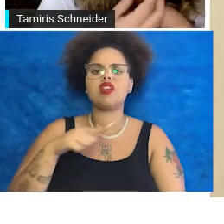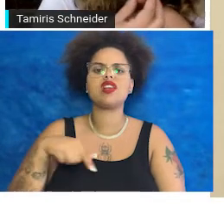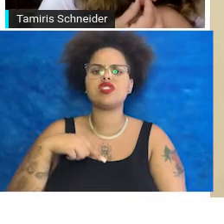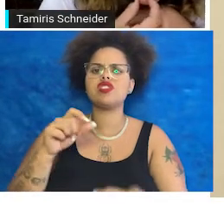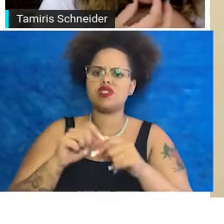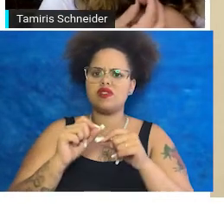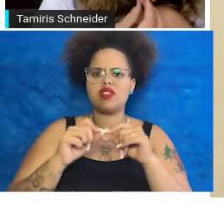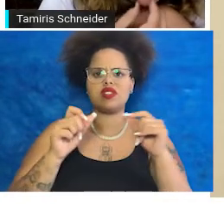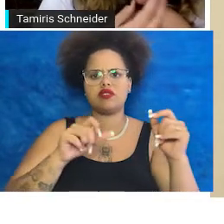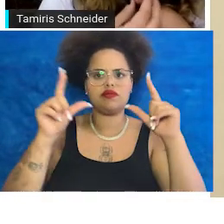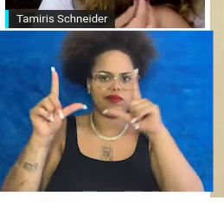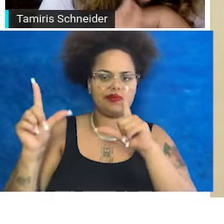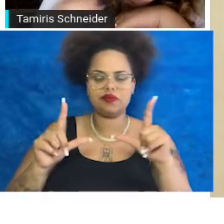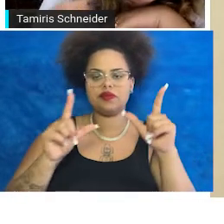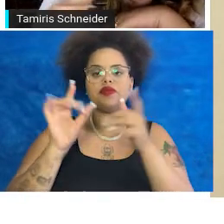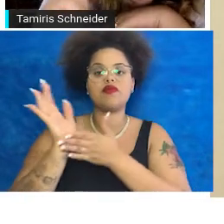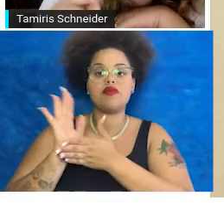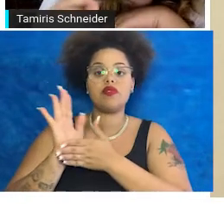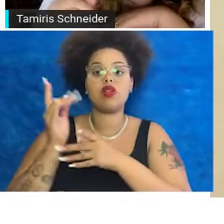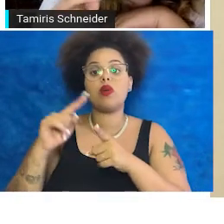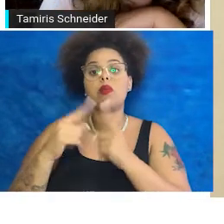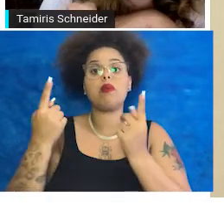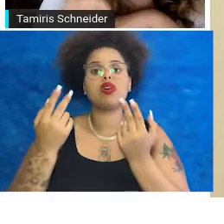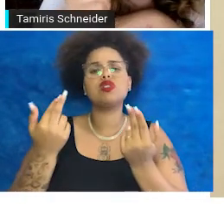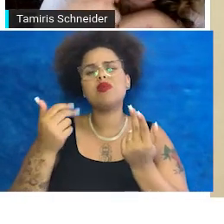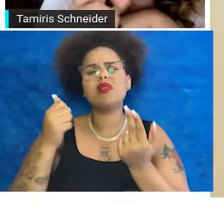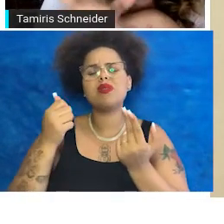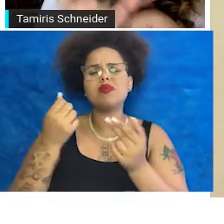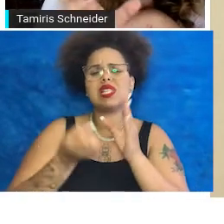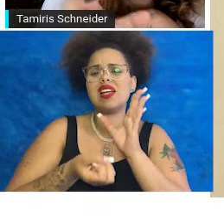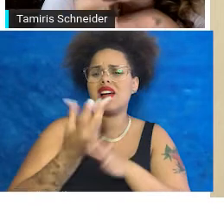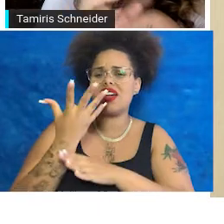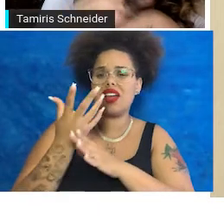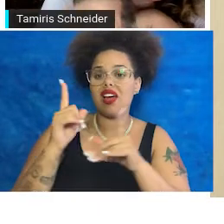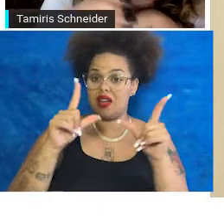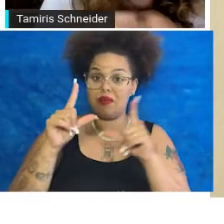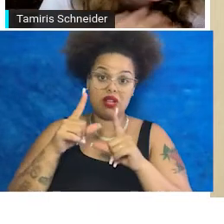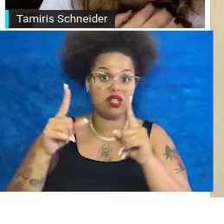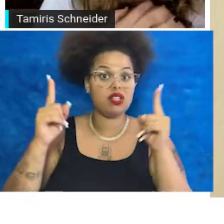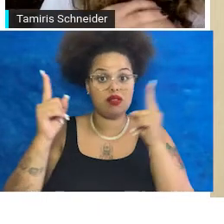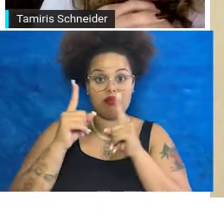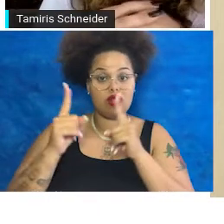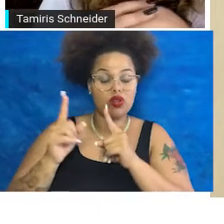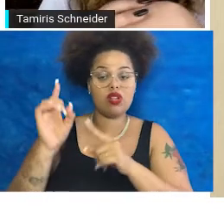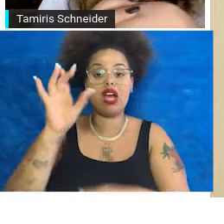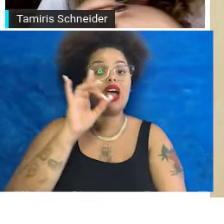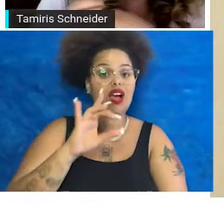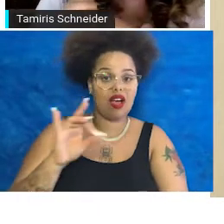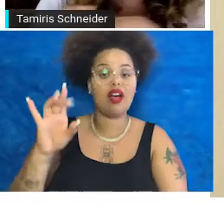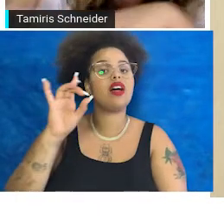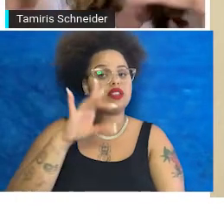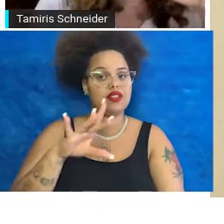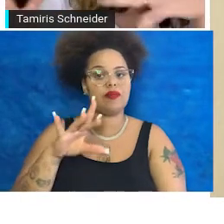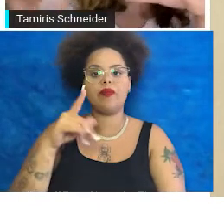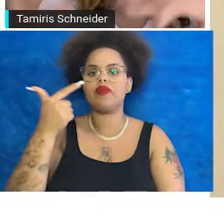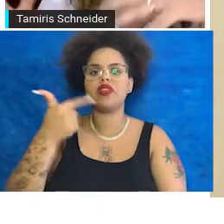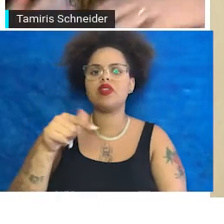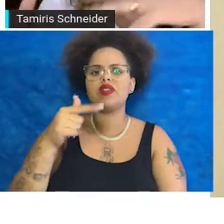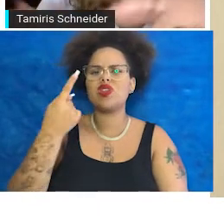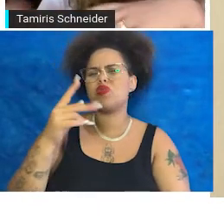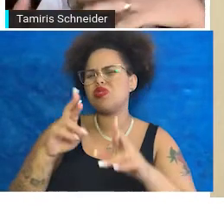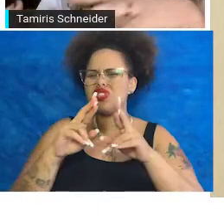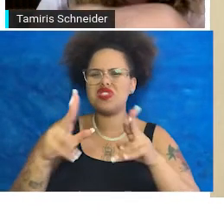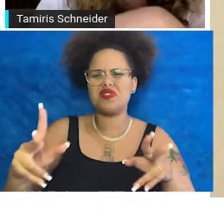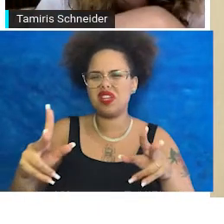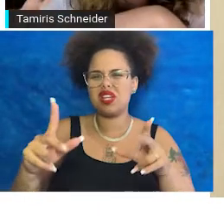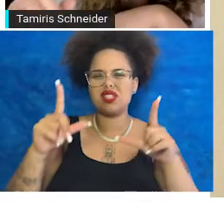uma paleta geral do filme, mas também é importante a gente criar paletas menores para cada cenário, assim. Não tem uma diferença muito